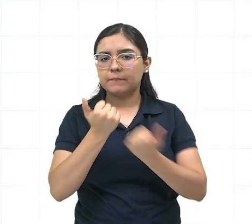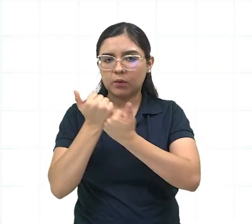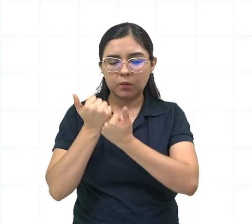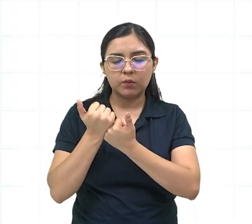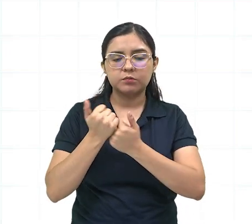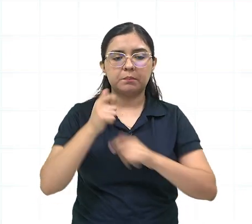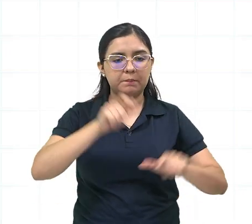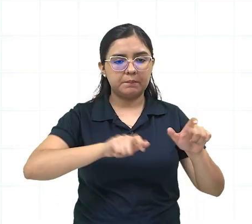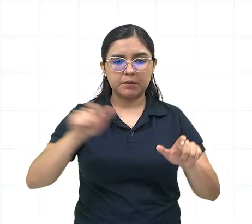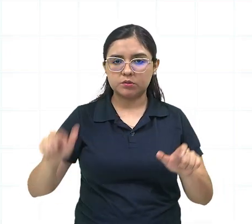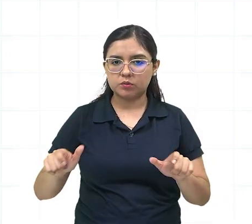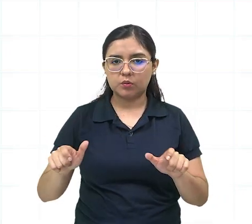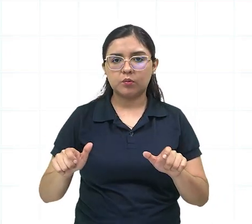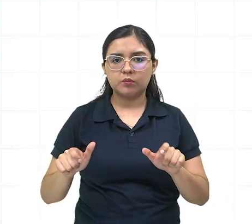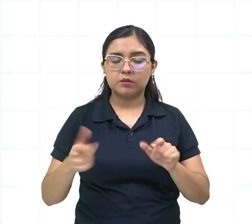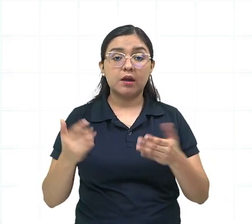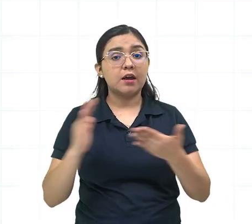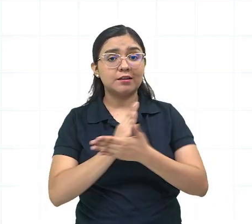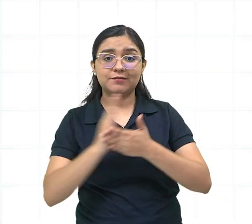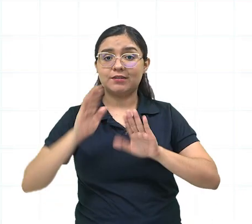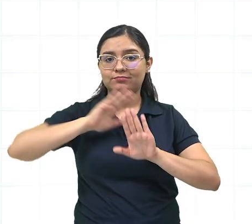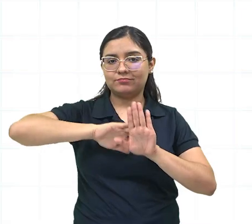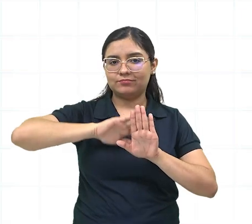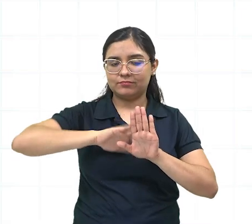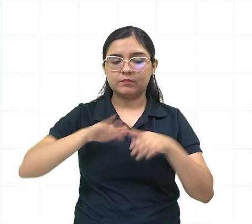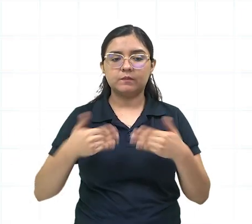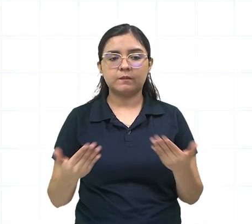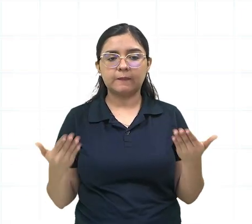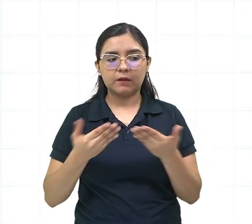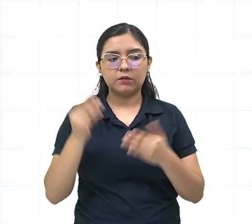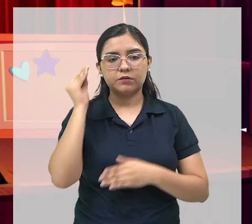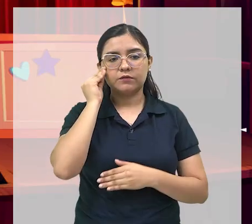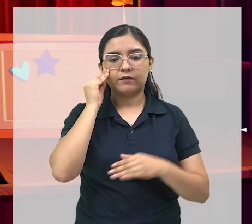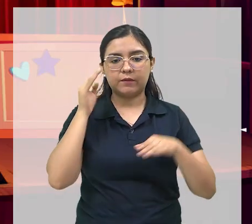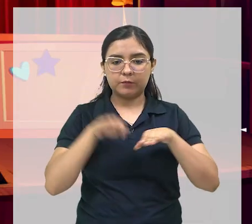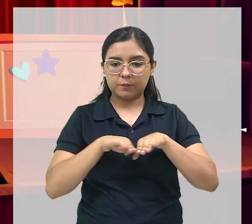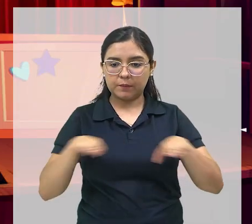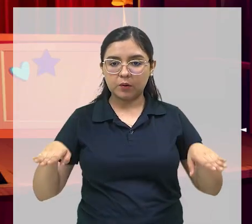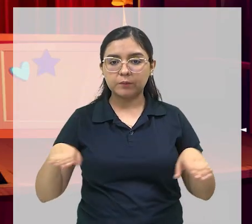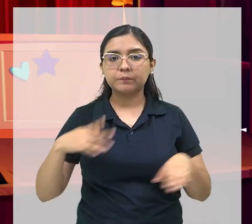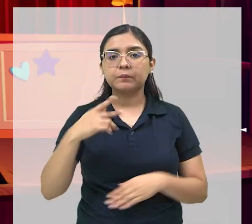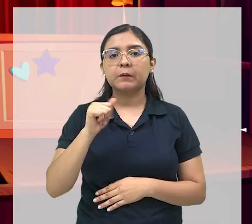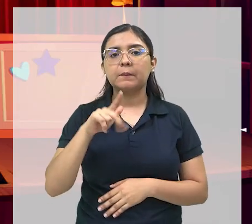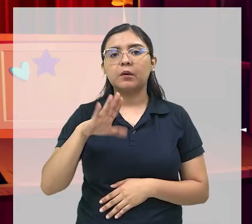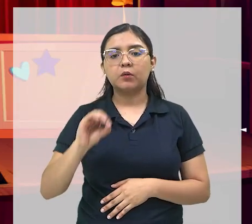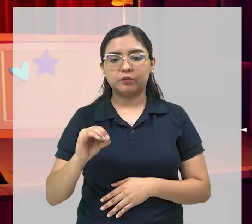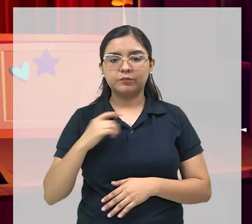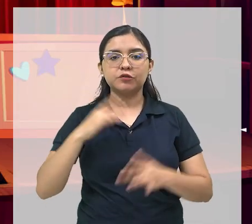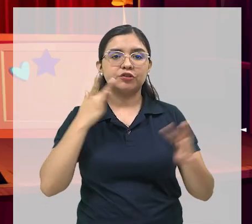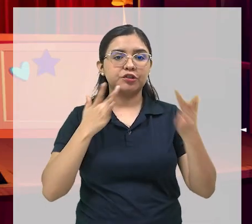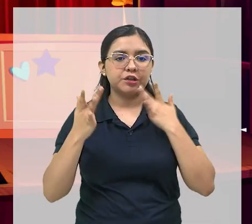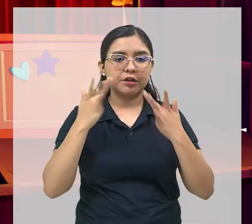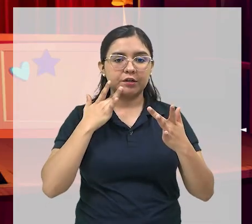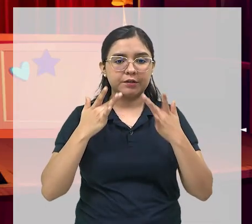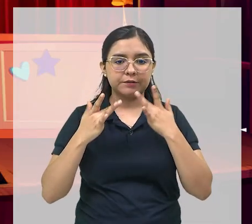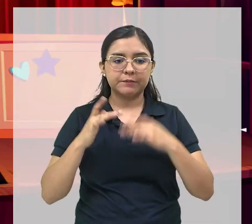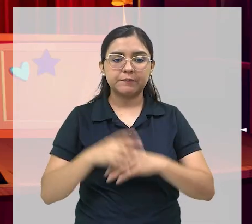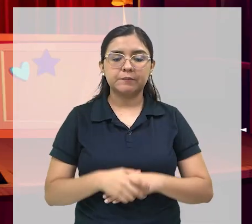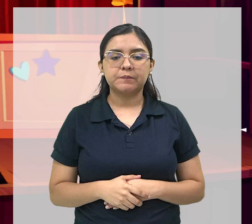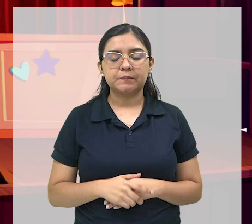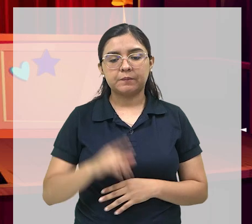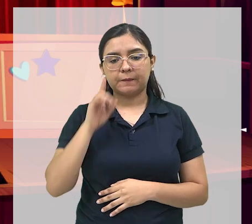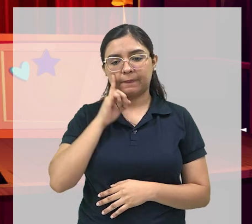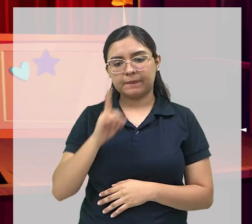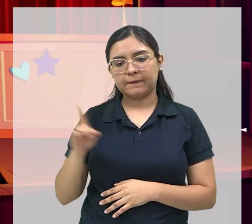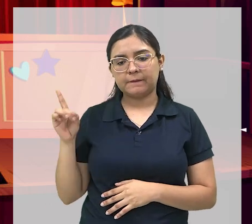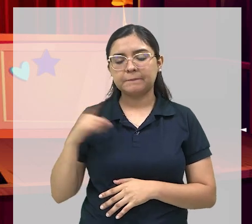essas pessoas não aparecem em cena. E agora a gente vai para um palco de teatro, de uma ação cênica.